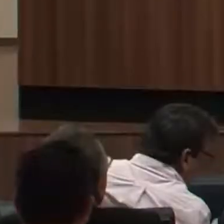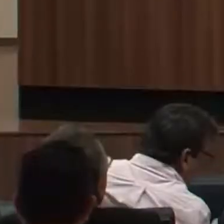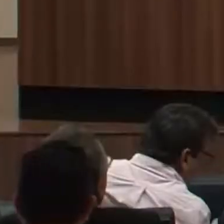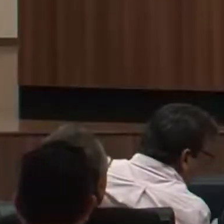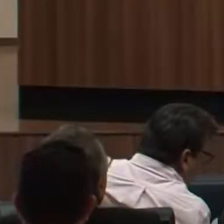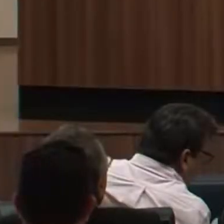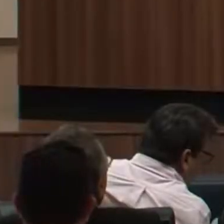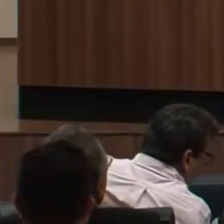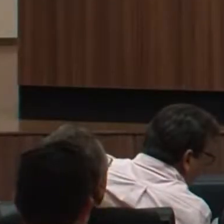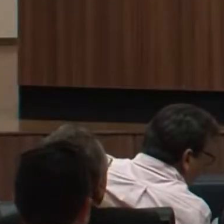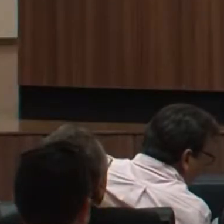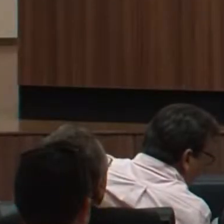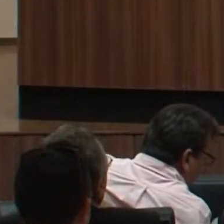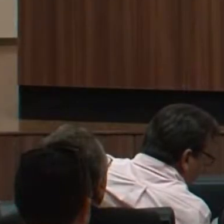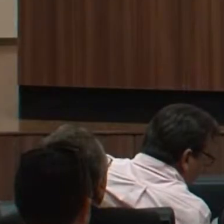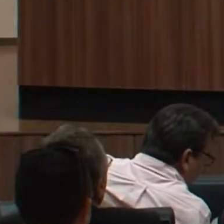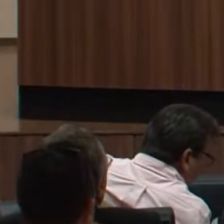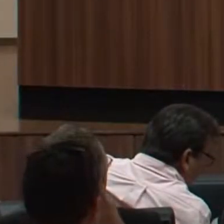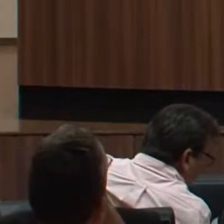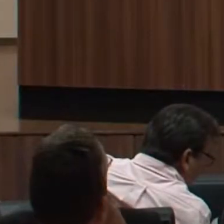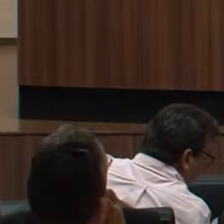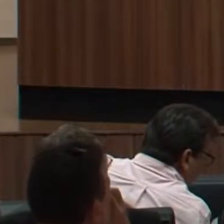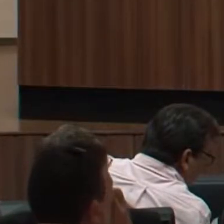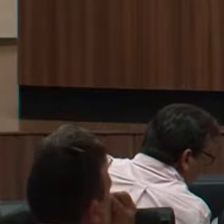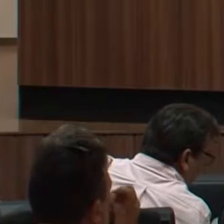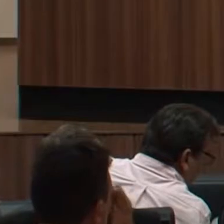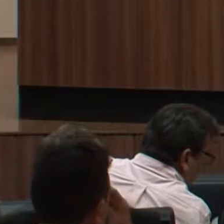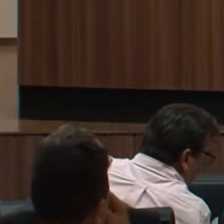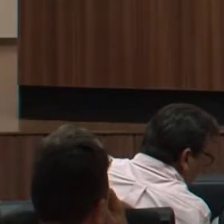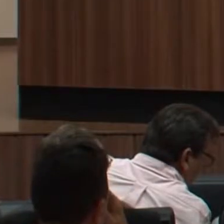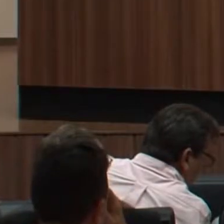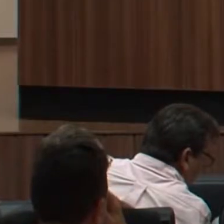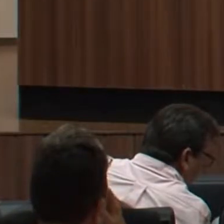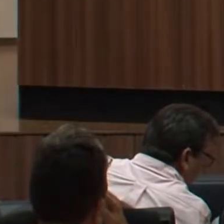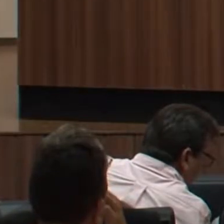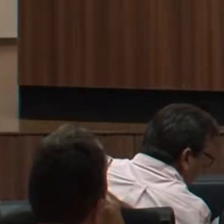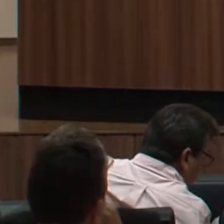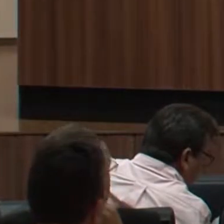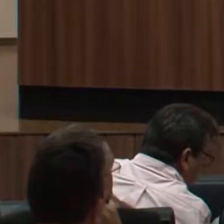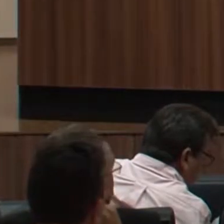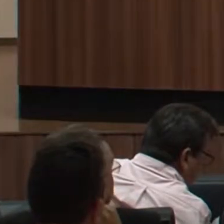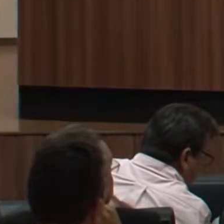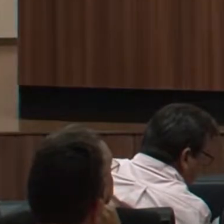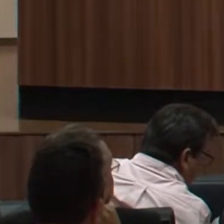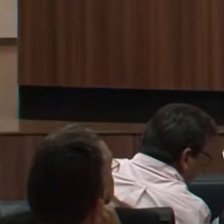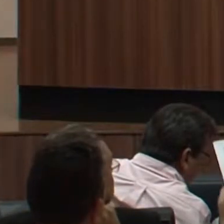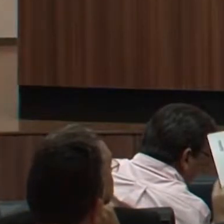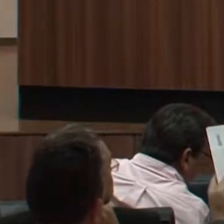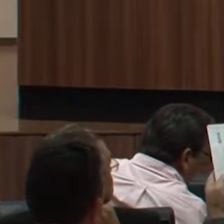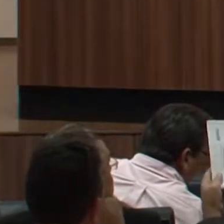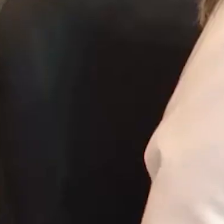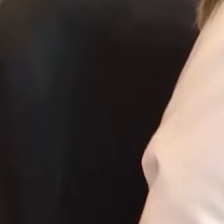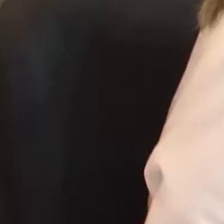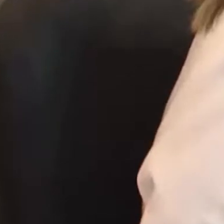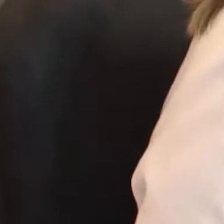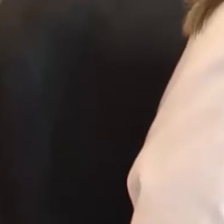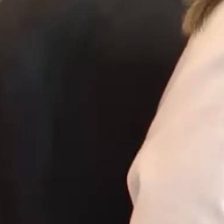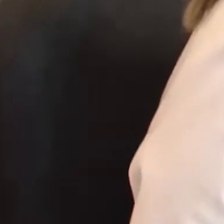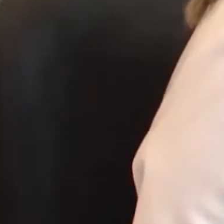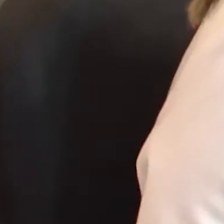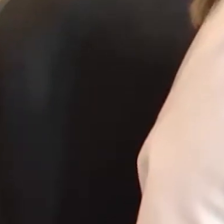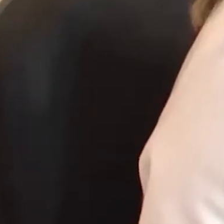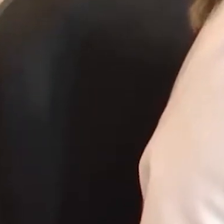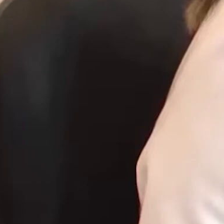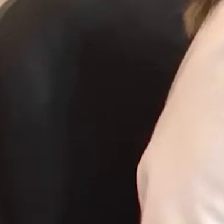aspectos não estão contempladas no Código aprovado há 38 anos, quando a cidade era muito menor. Os